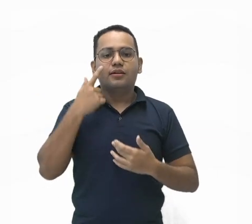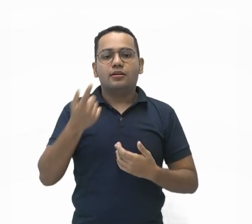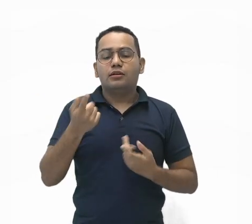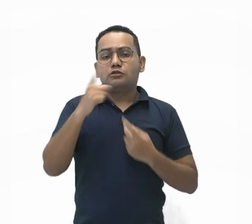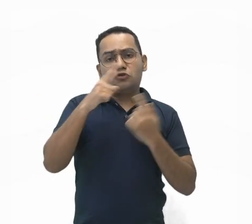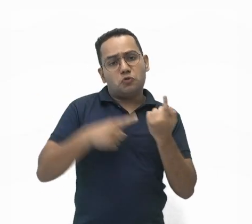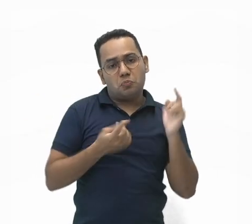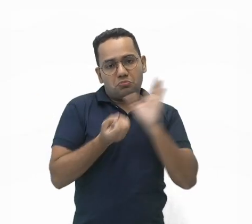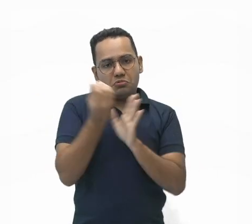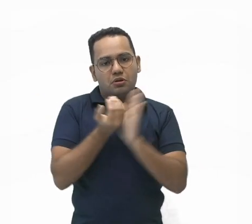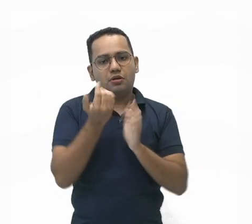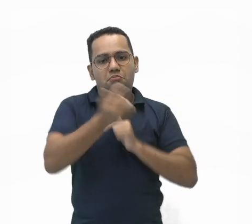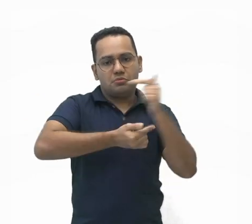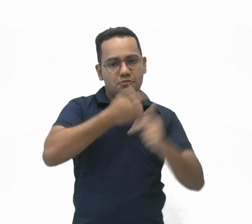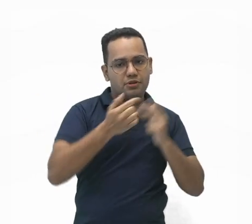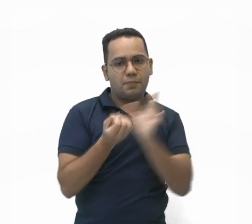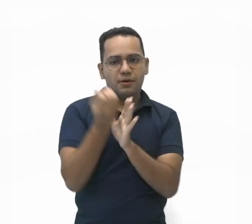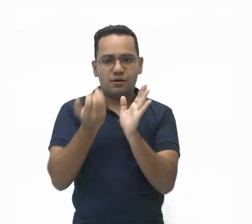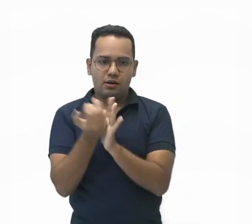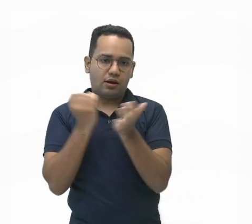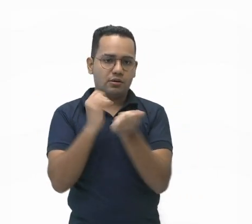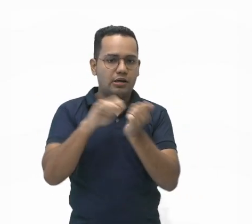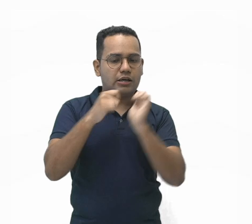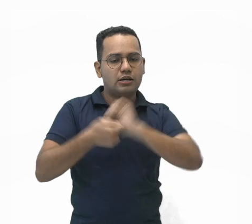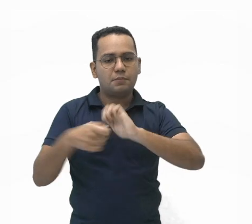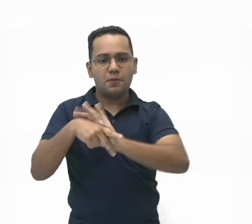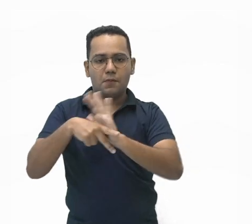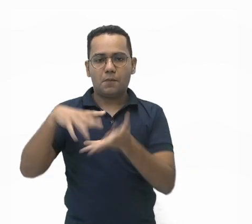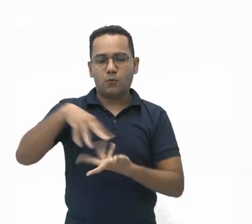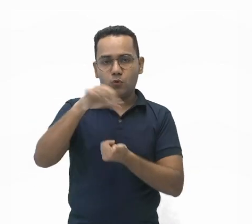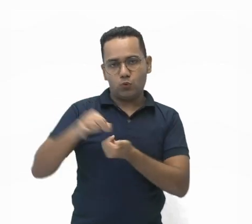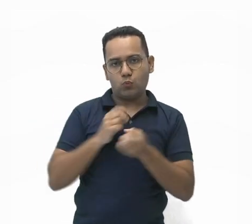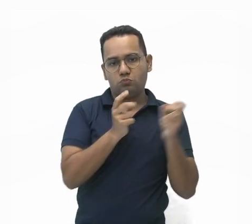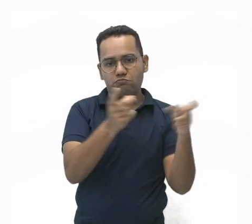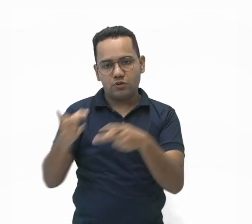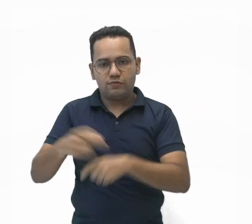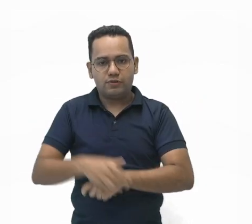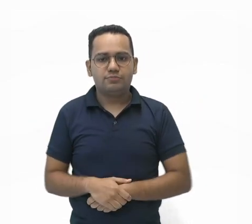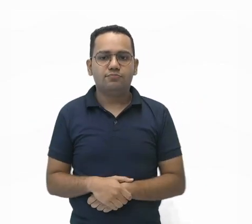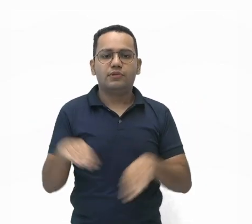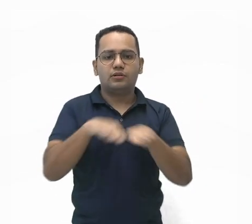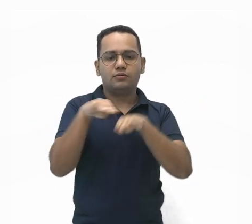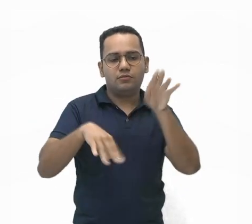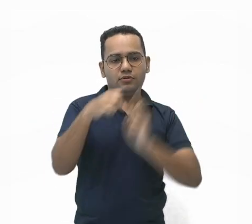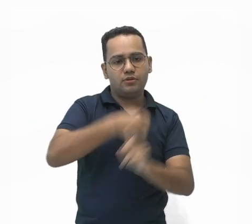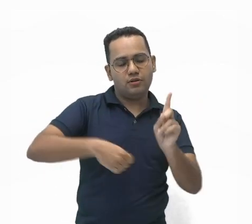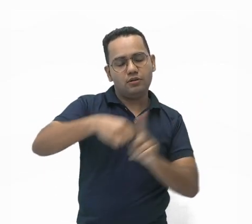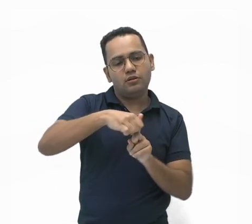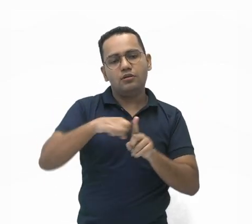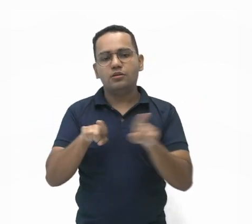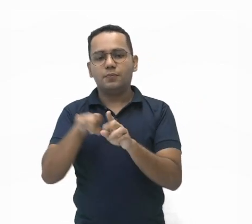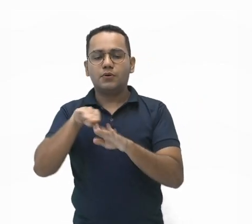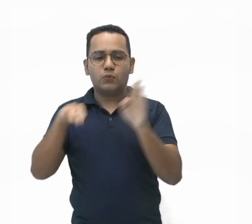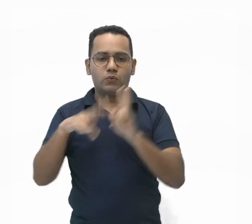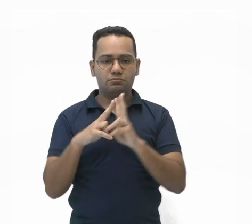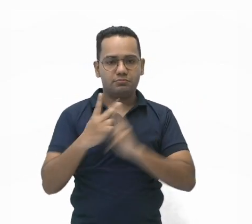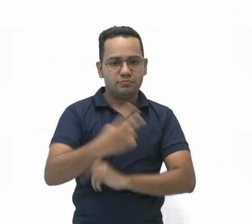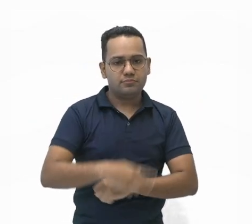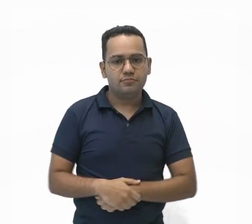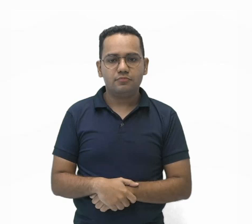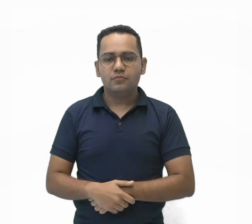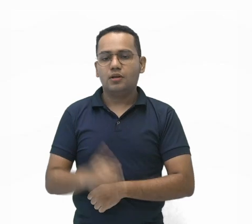tempo, novas formas de trabalho, produção e configurações de mercado no mundo atual, desigualdade